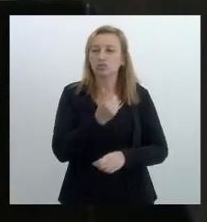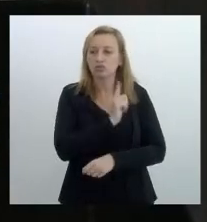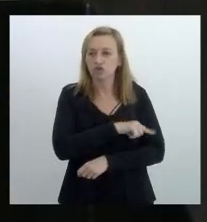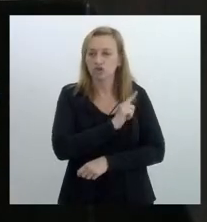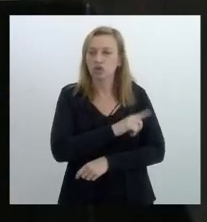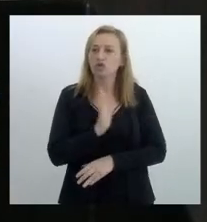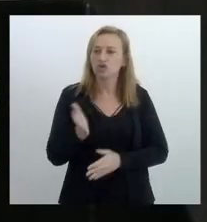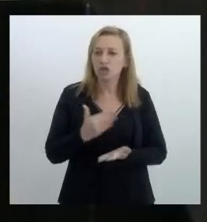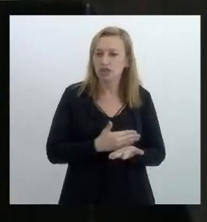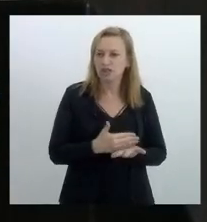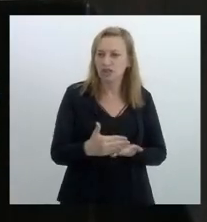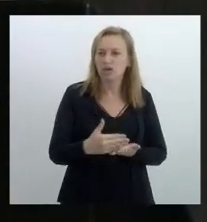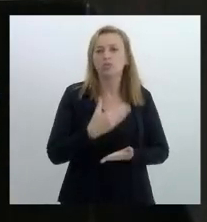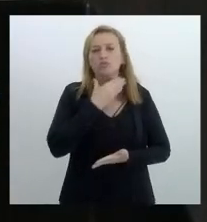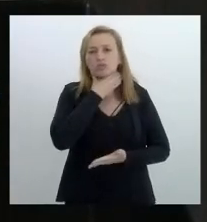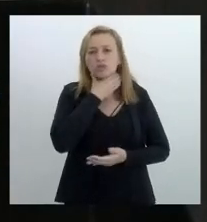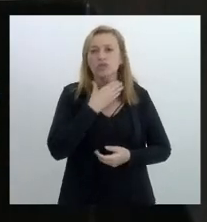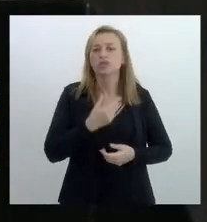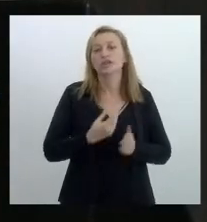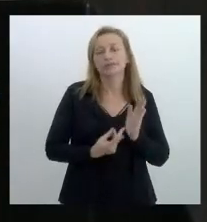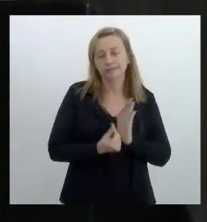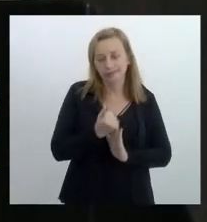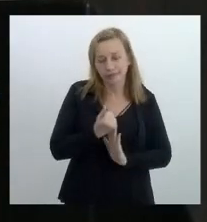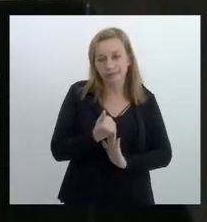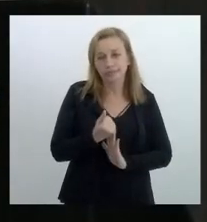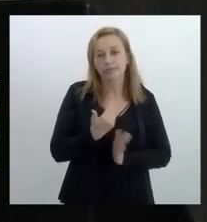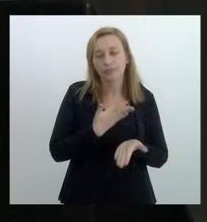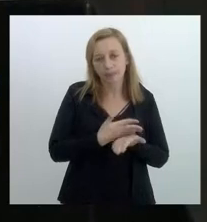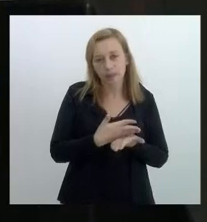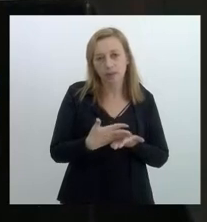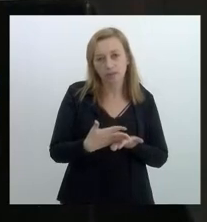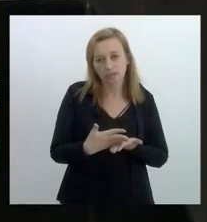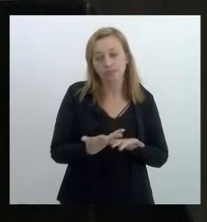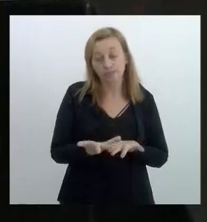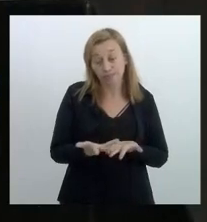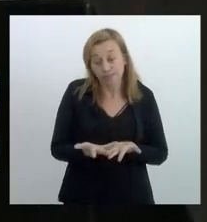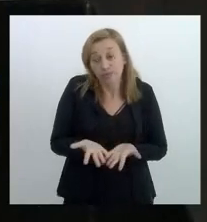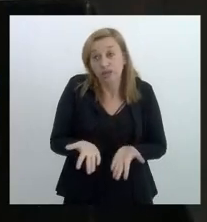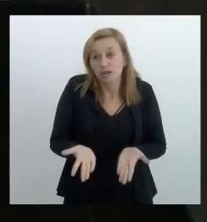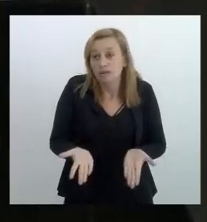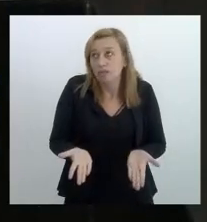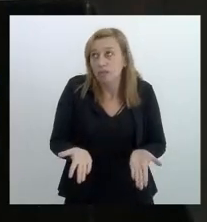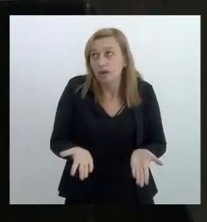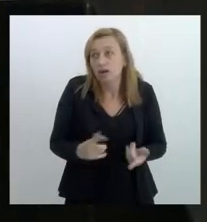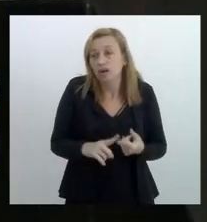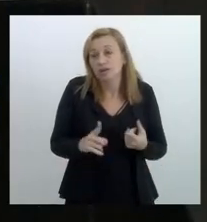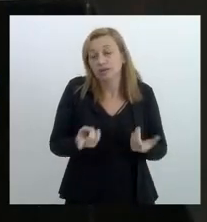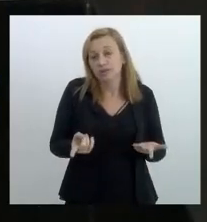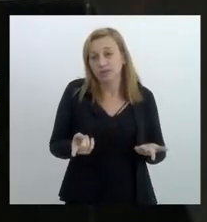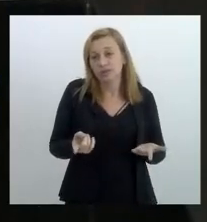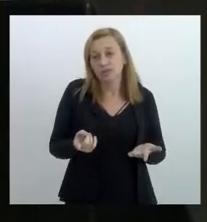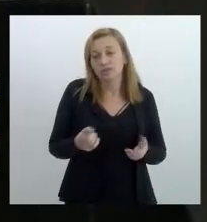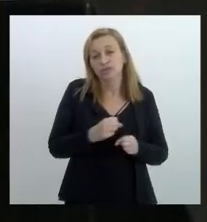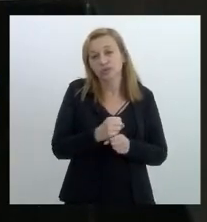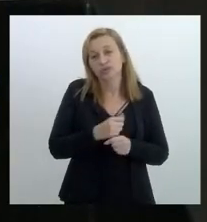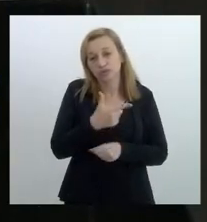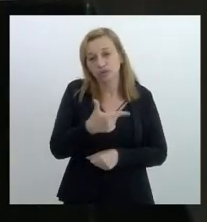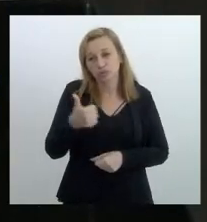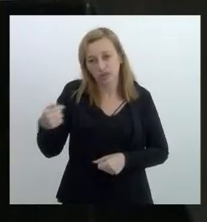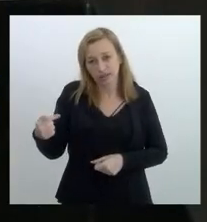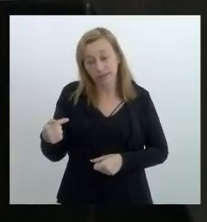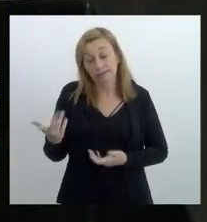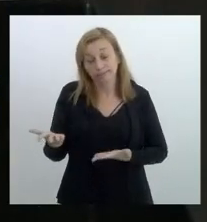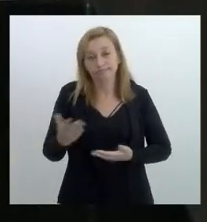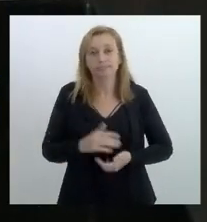cuja grave crise financeira se iniciou, não se iniciou, mas se consolidou no ano de